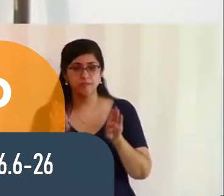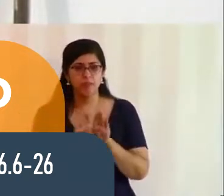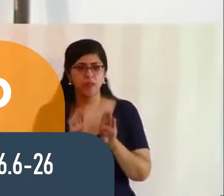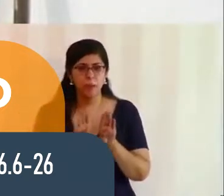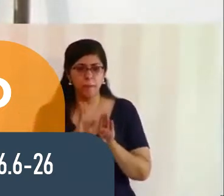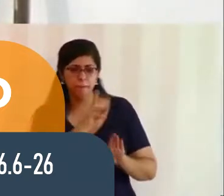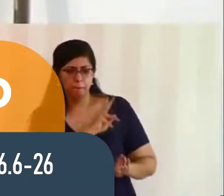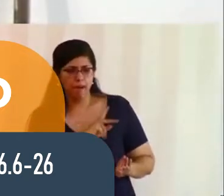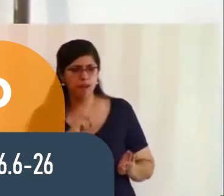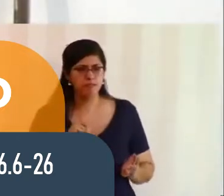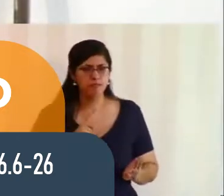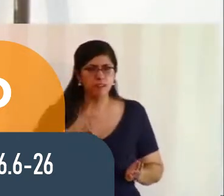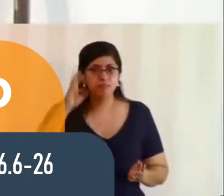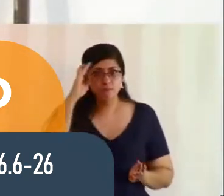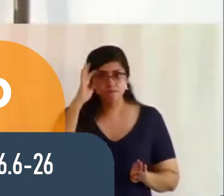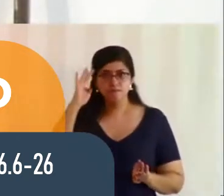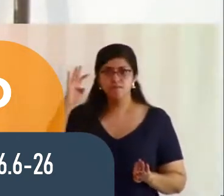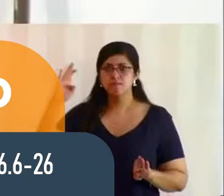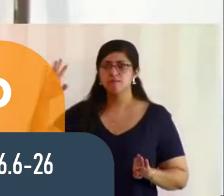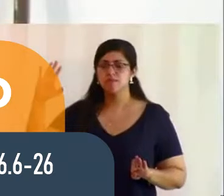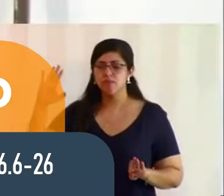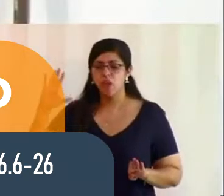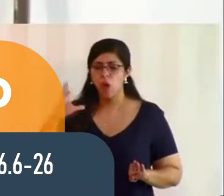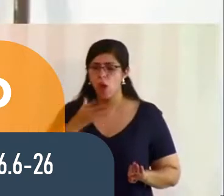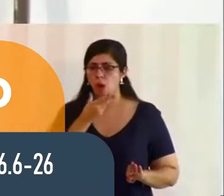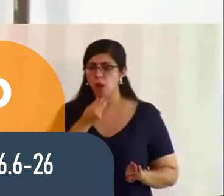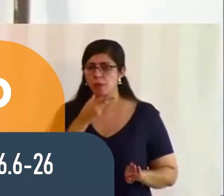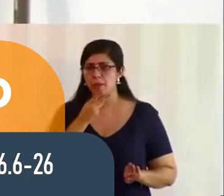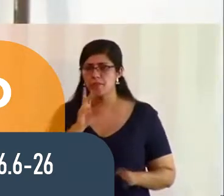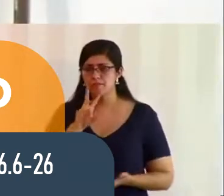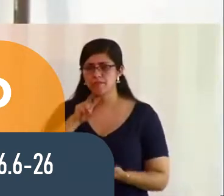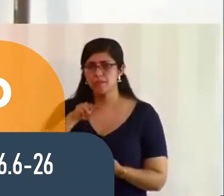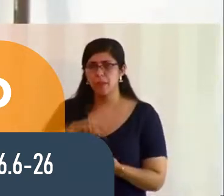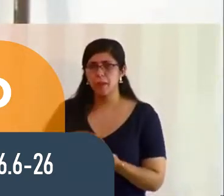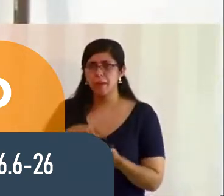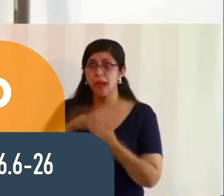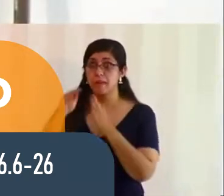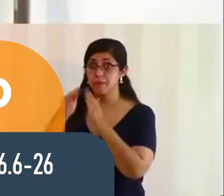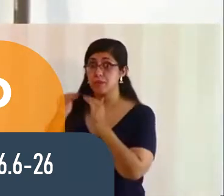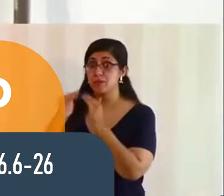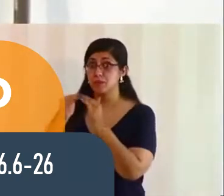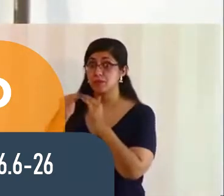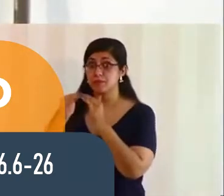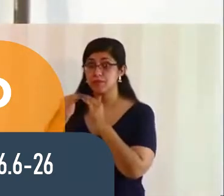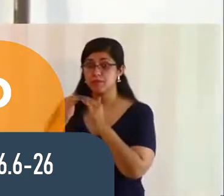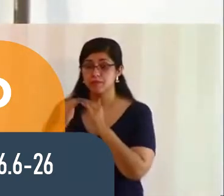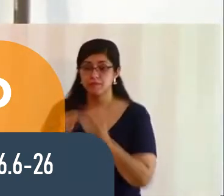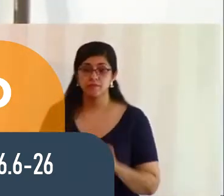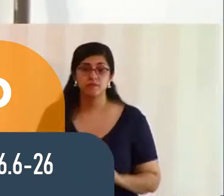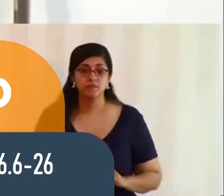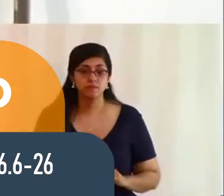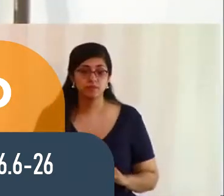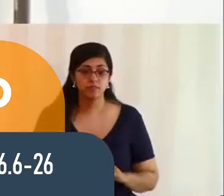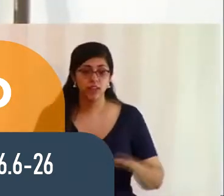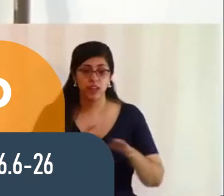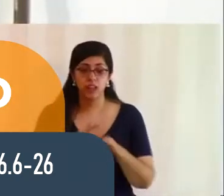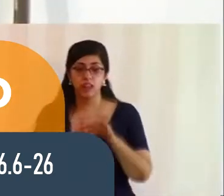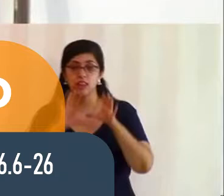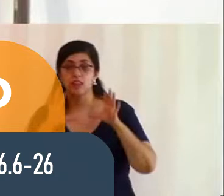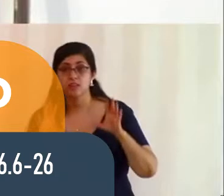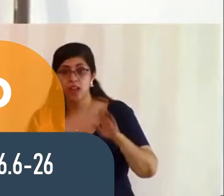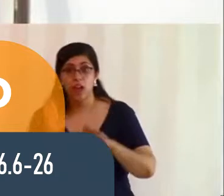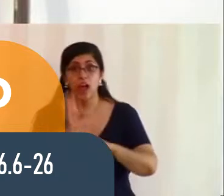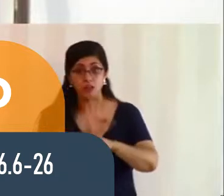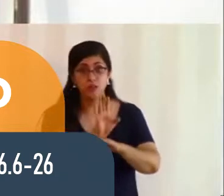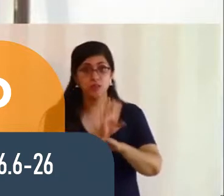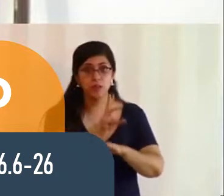na qual um varão macedônio estava em pé e lhe rogava dizendo: passa a Macedônia e